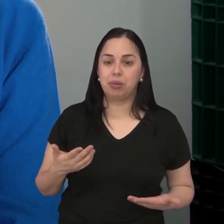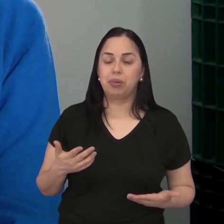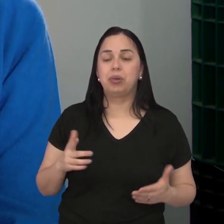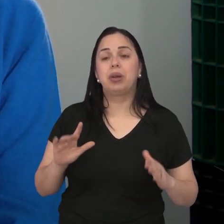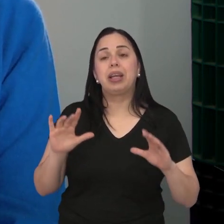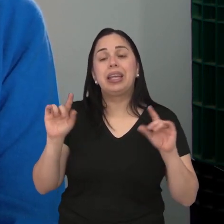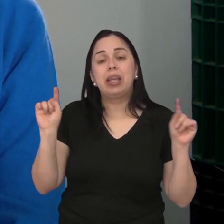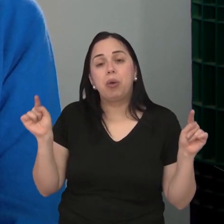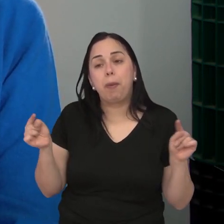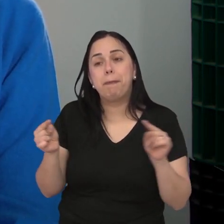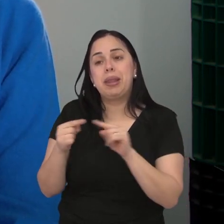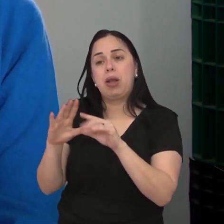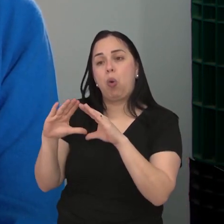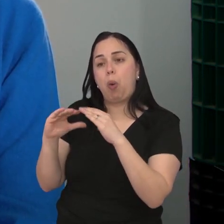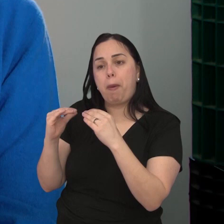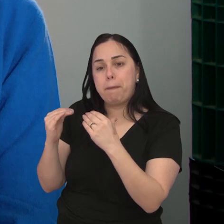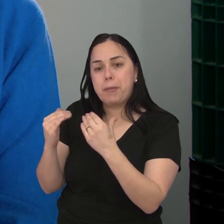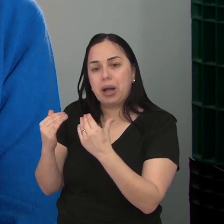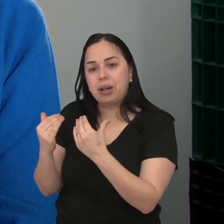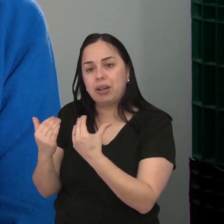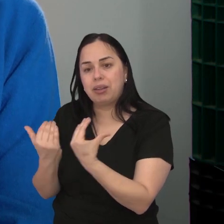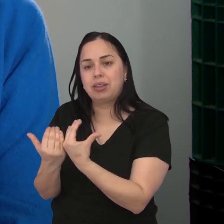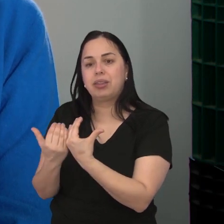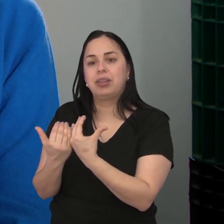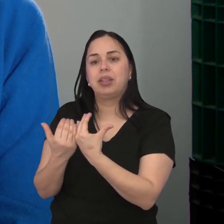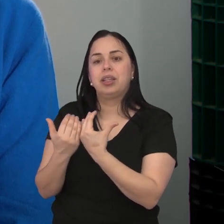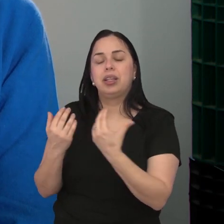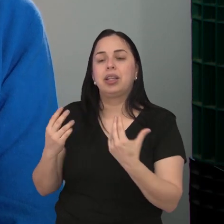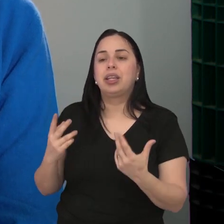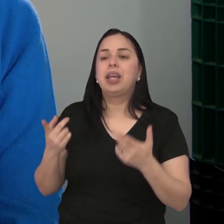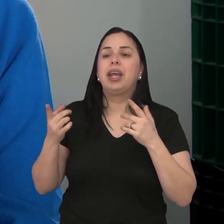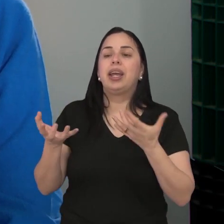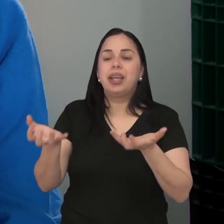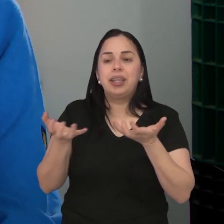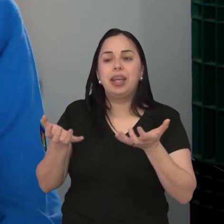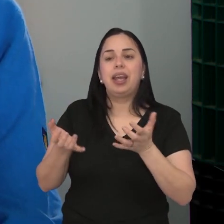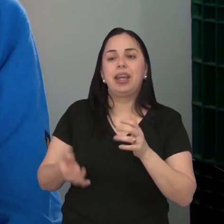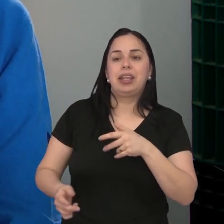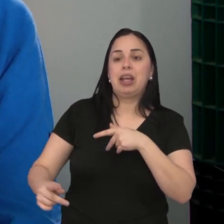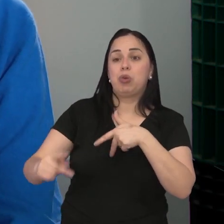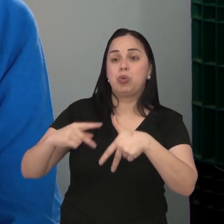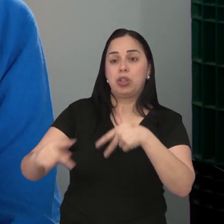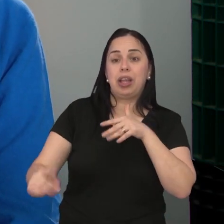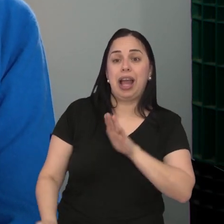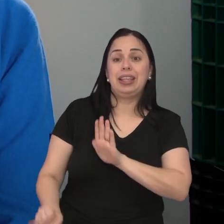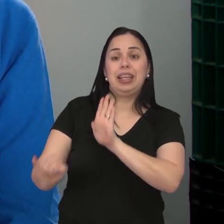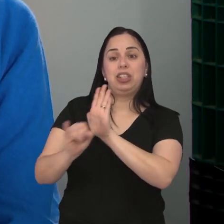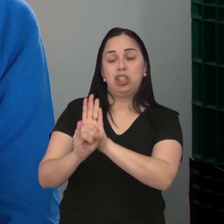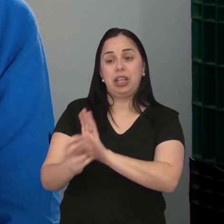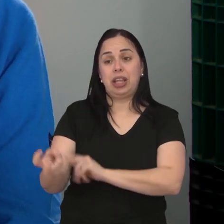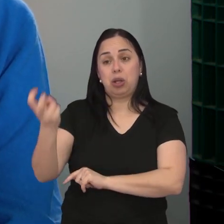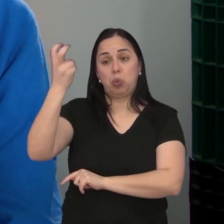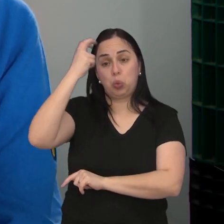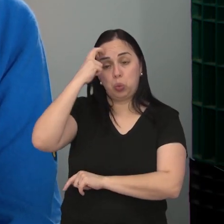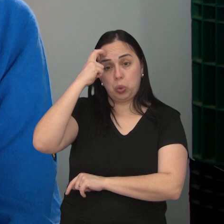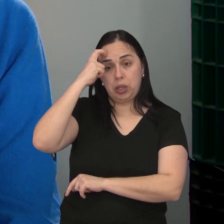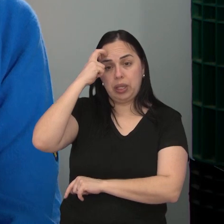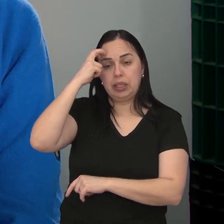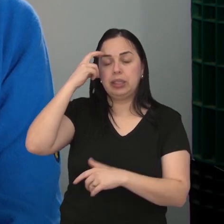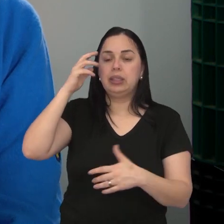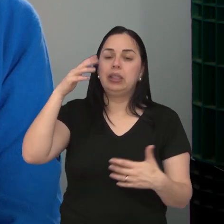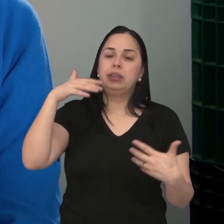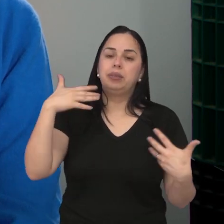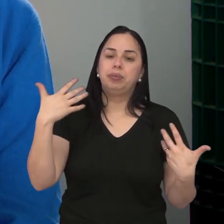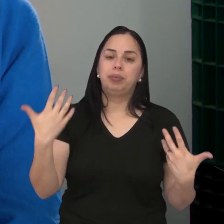E isso está ligado à comunidade e trabalha com a questão do fortalecimento da identidade do joseense, a questão